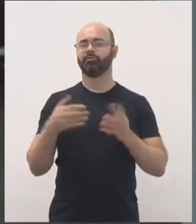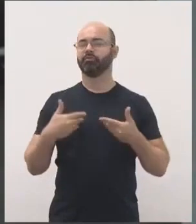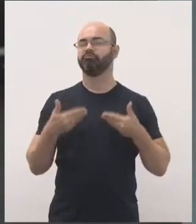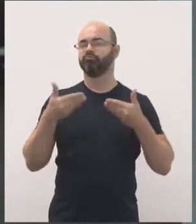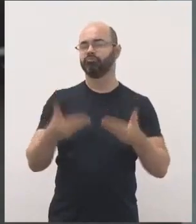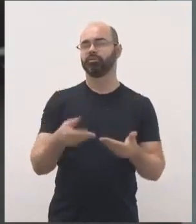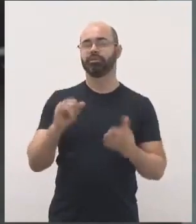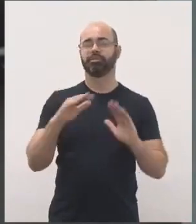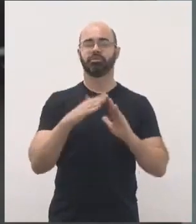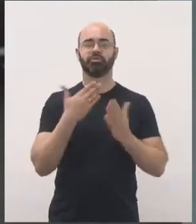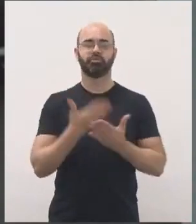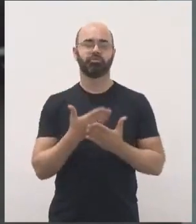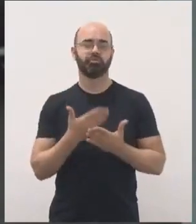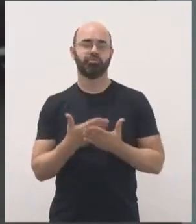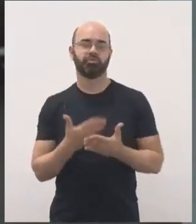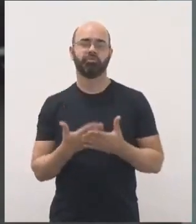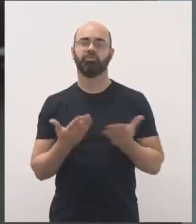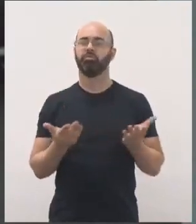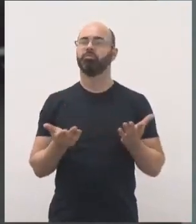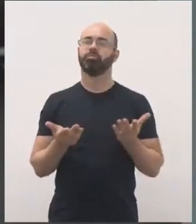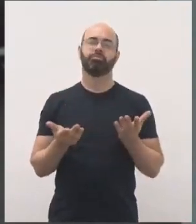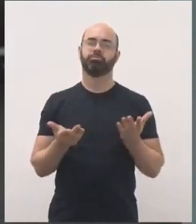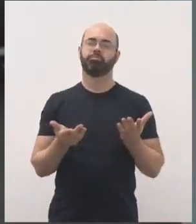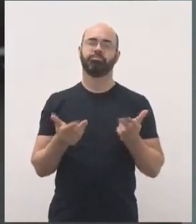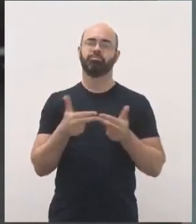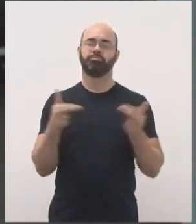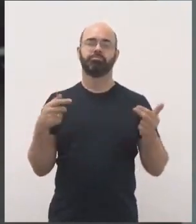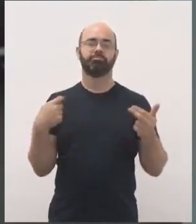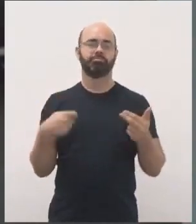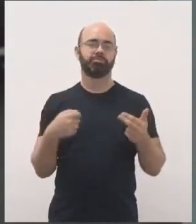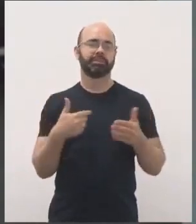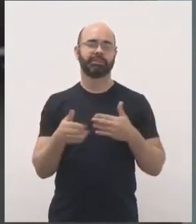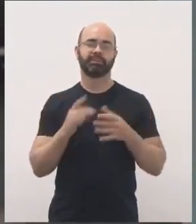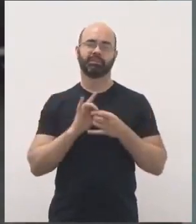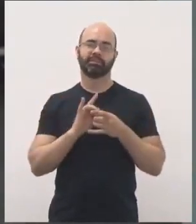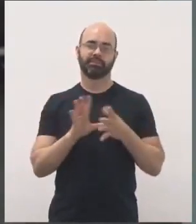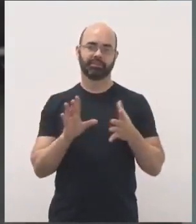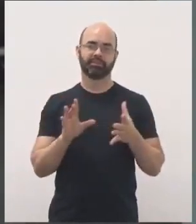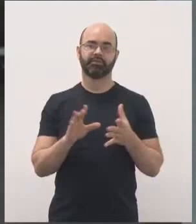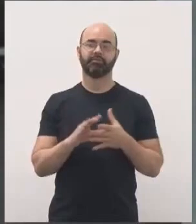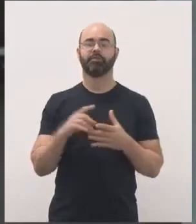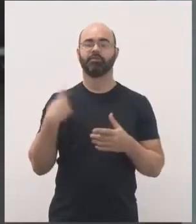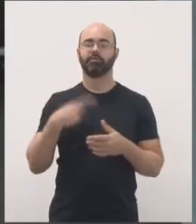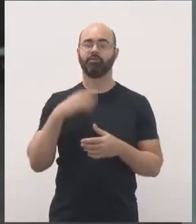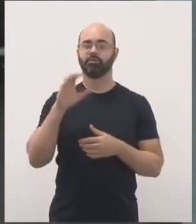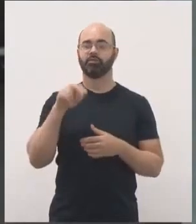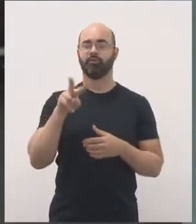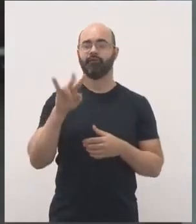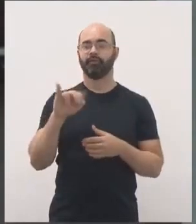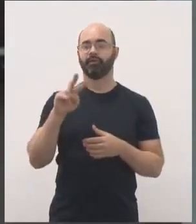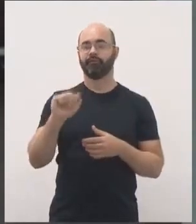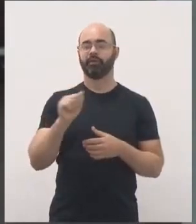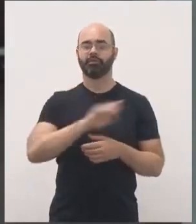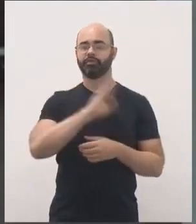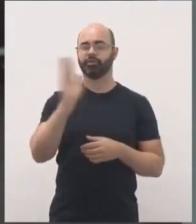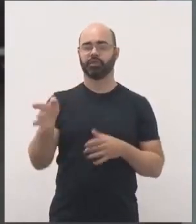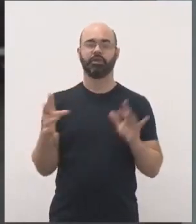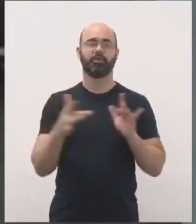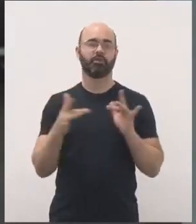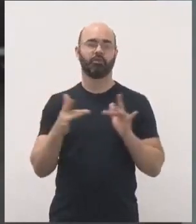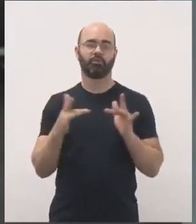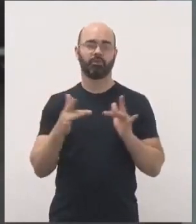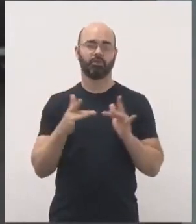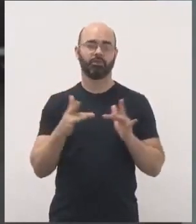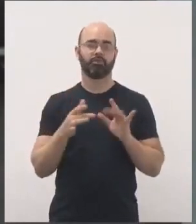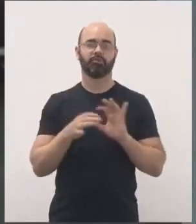alguma escola tenha aí alguma questão durante as atividades, né, o Conviva tem nosso contato direto aqui, então,